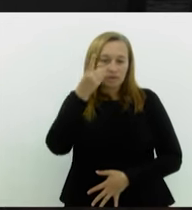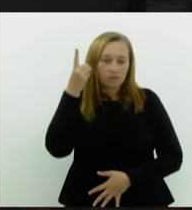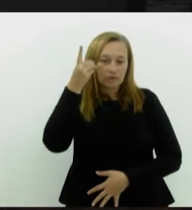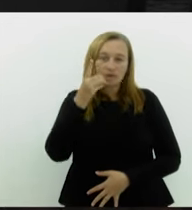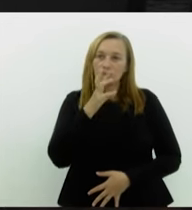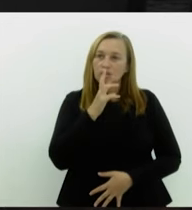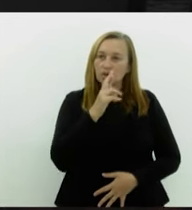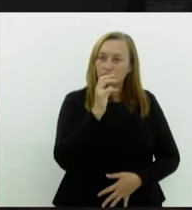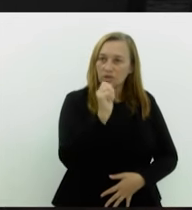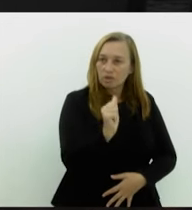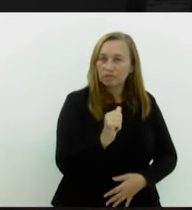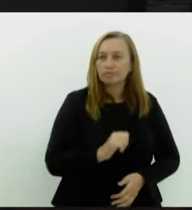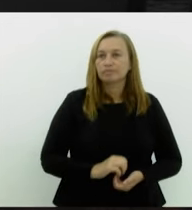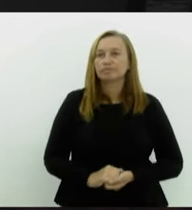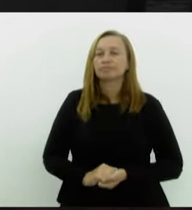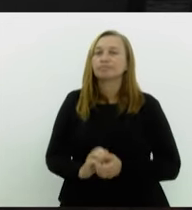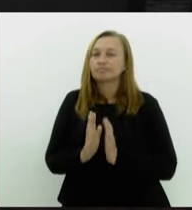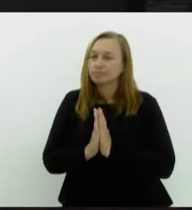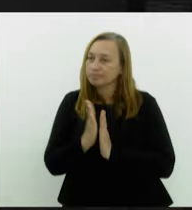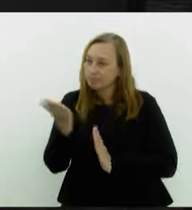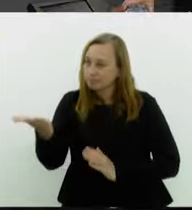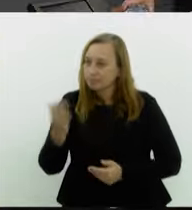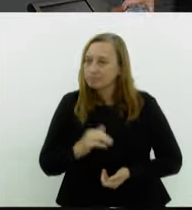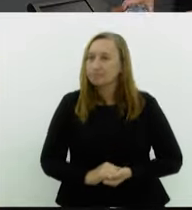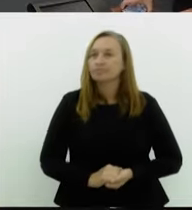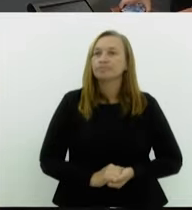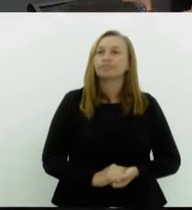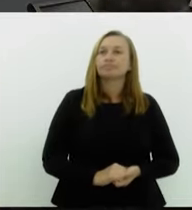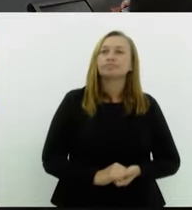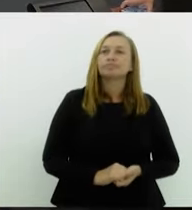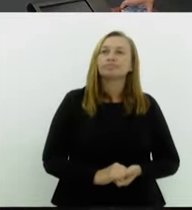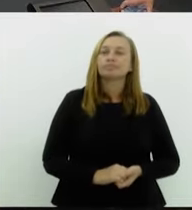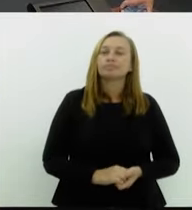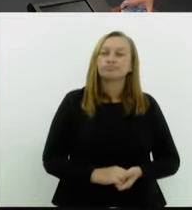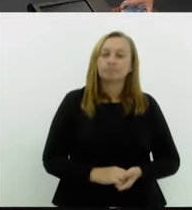Rodrigo Amorim. Por favor, irmão.